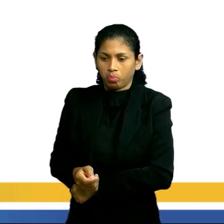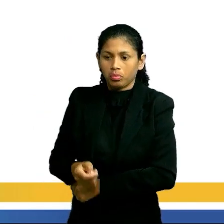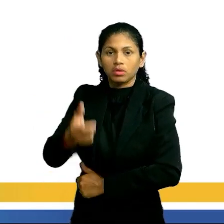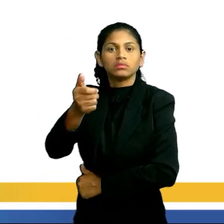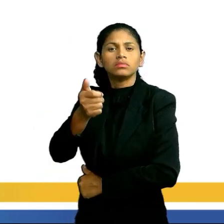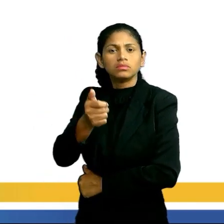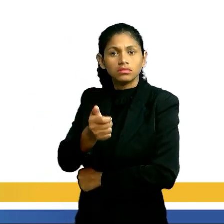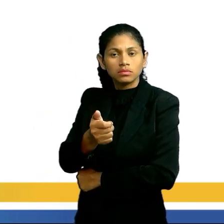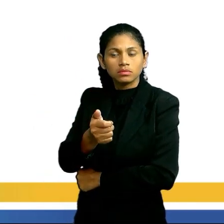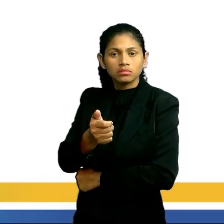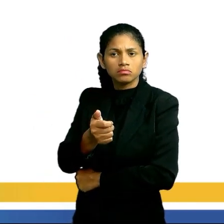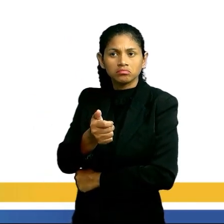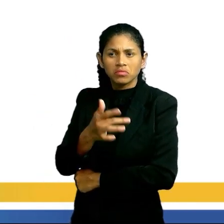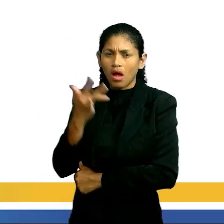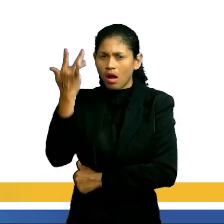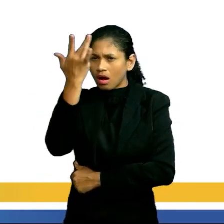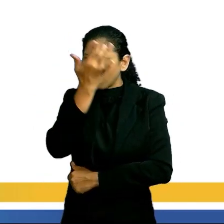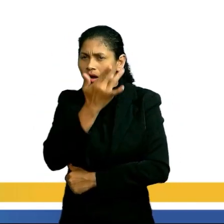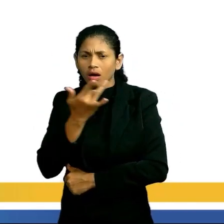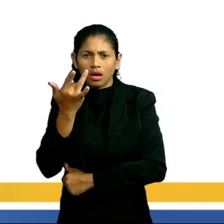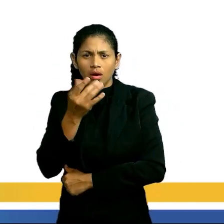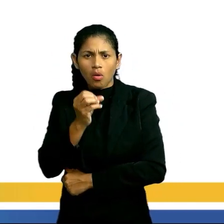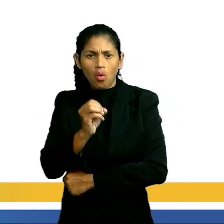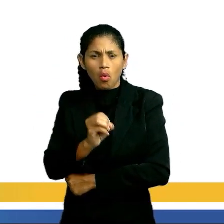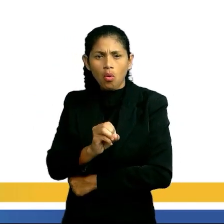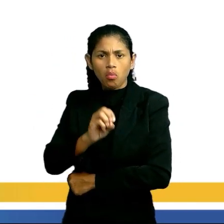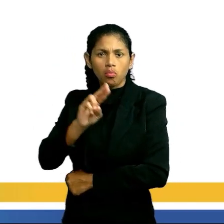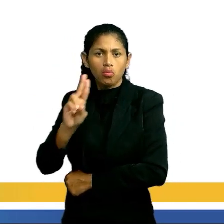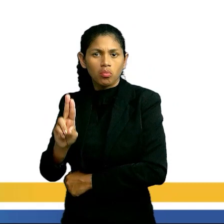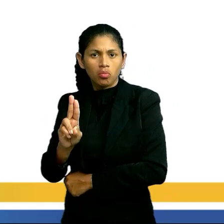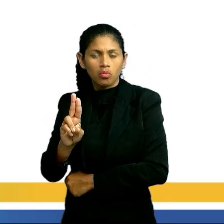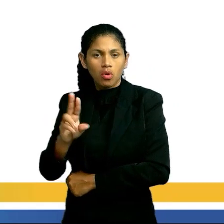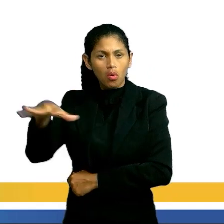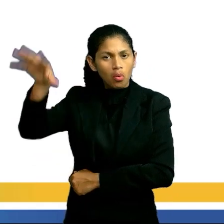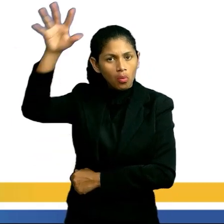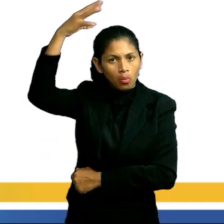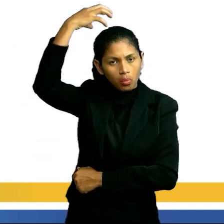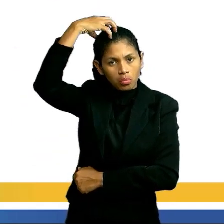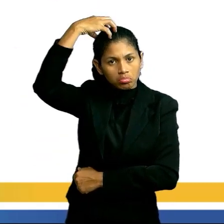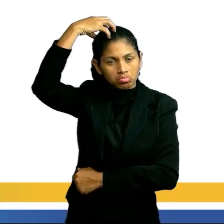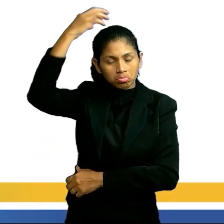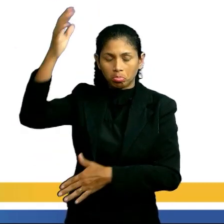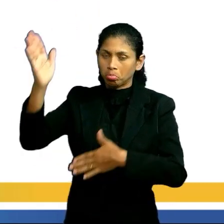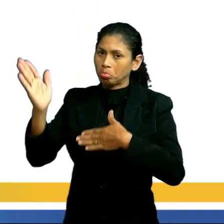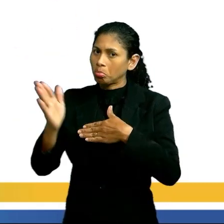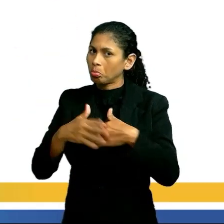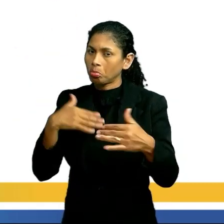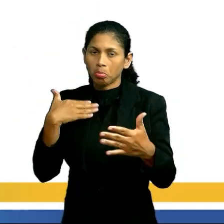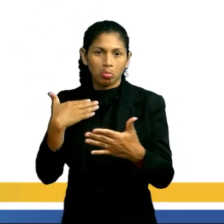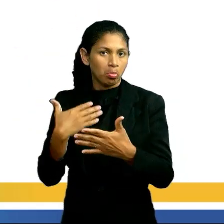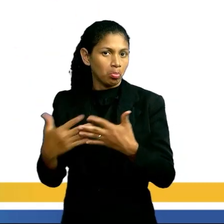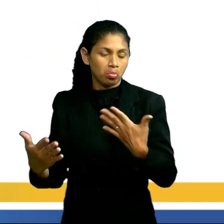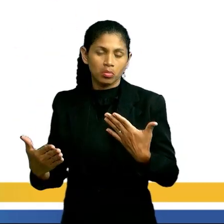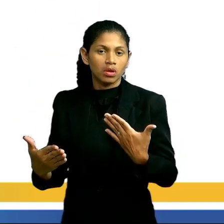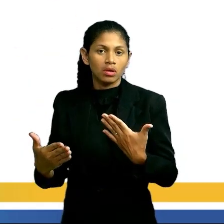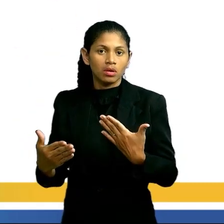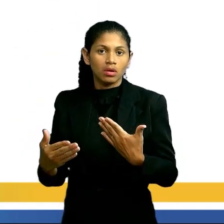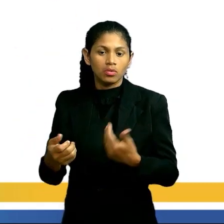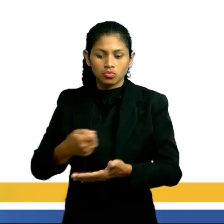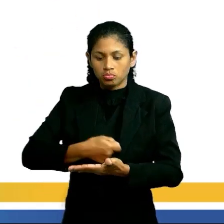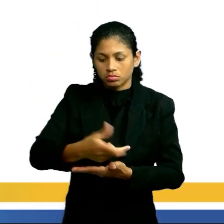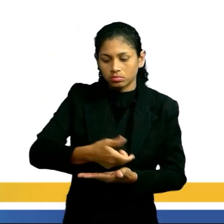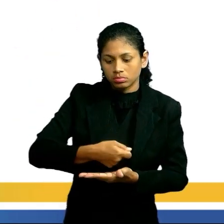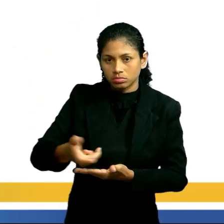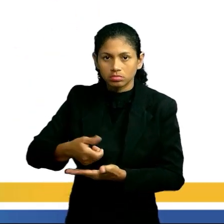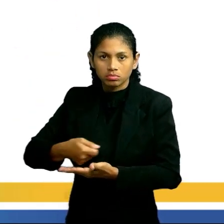ao alto e tirar cara ou coroa independe de tirar, num jogo de baralhos,